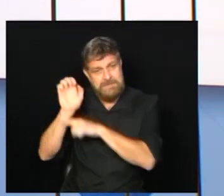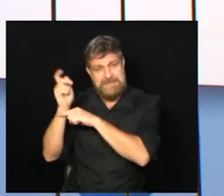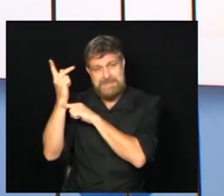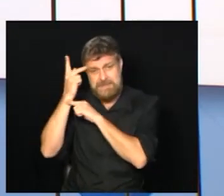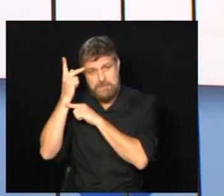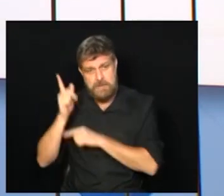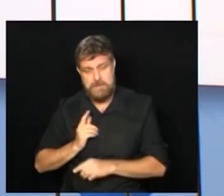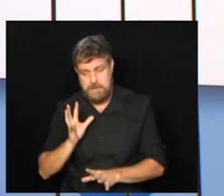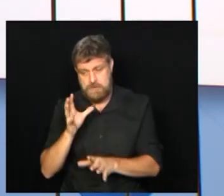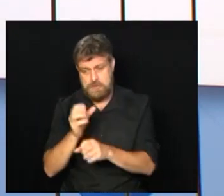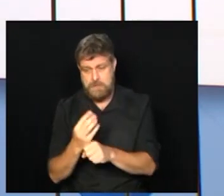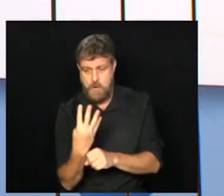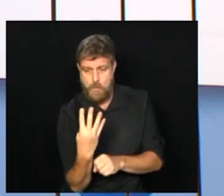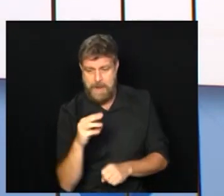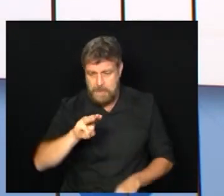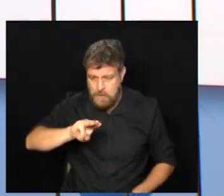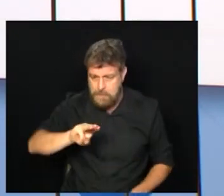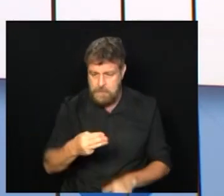são